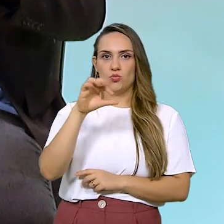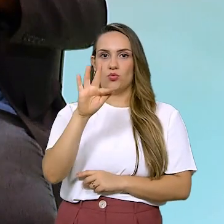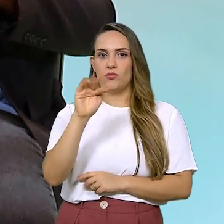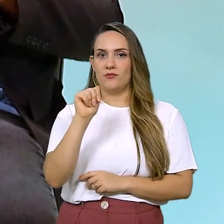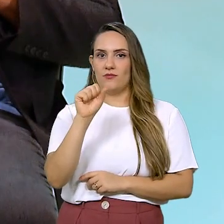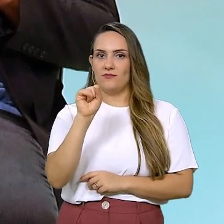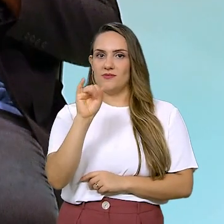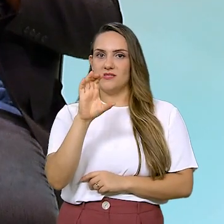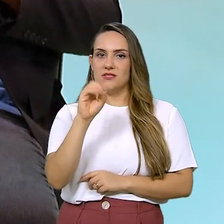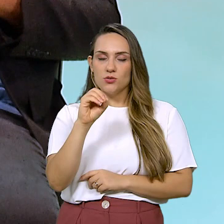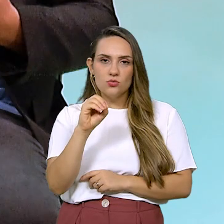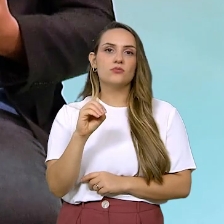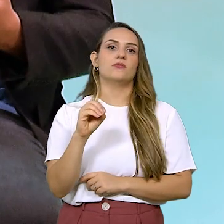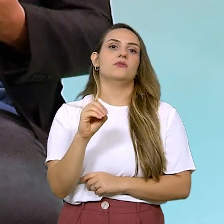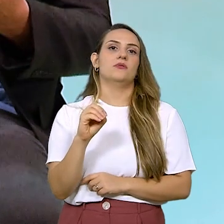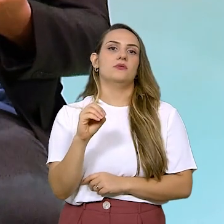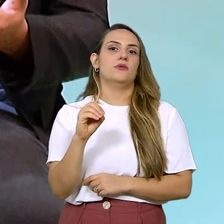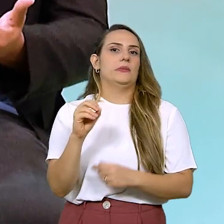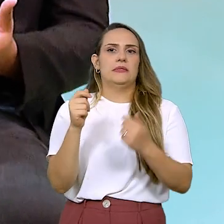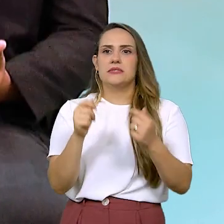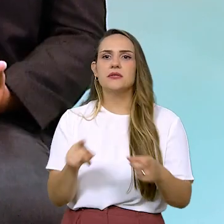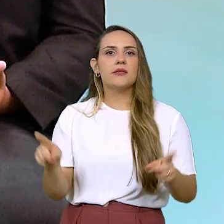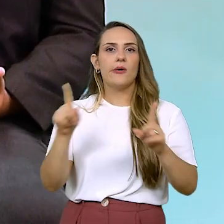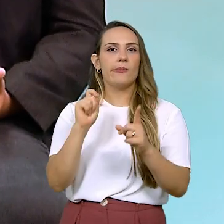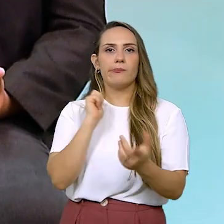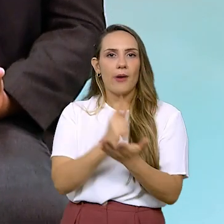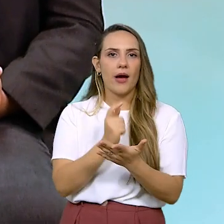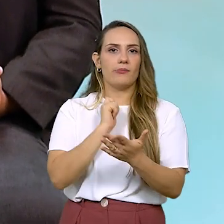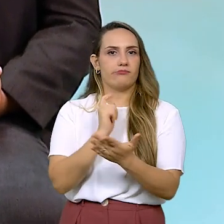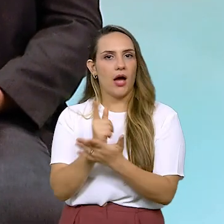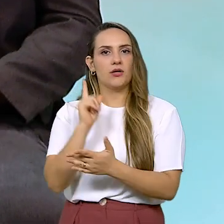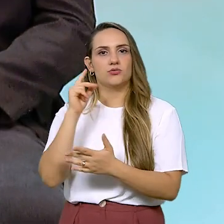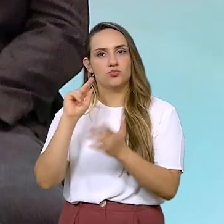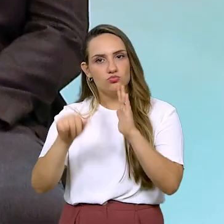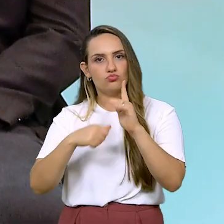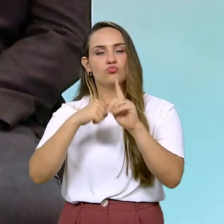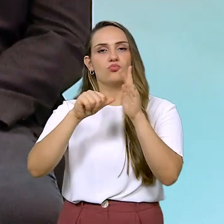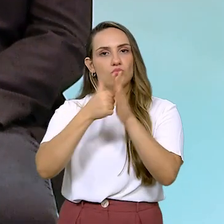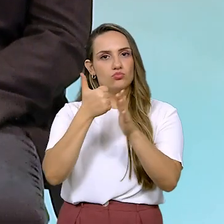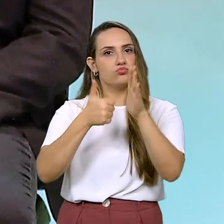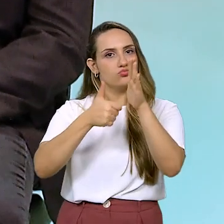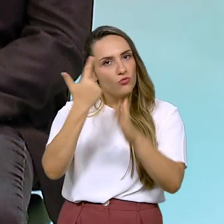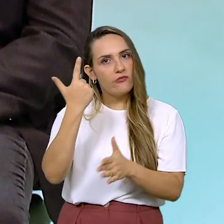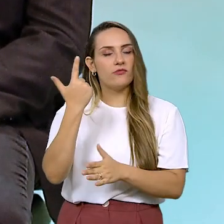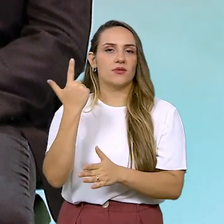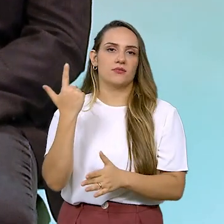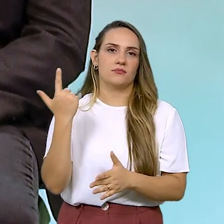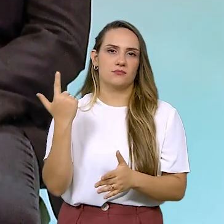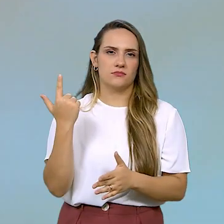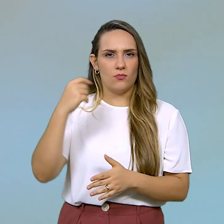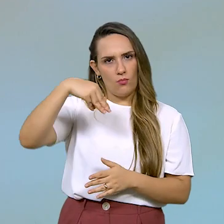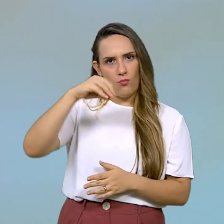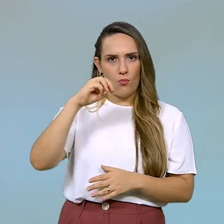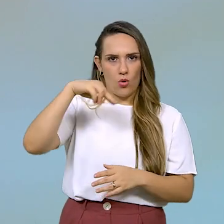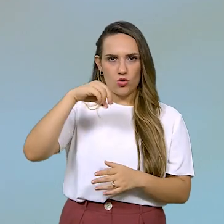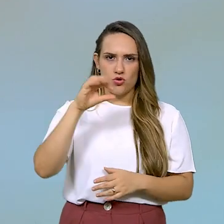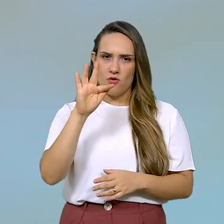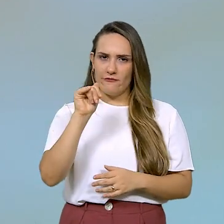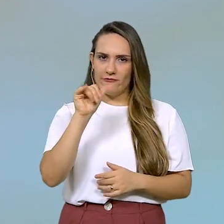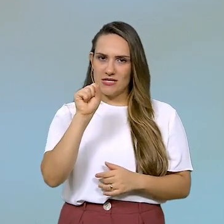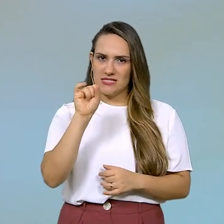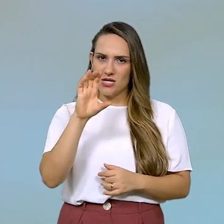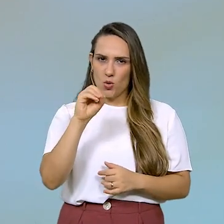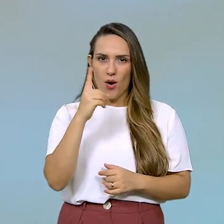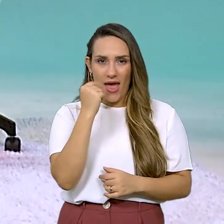que o varejista, muito menos o consumidor final pague por aquele tributo. Afinal de contas, ele já foi recolhido no início da cadeia. Entendi. Monofásico vem